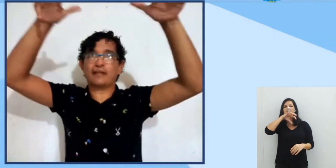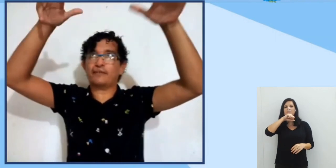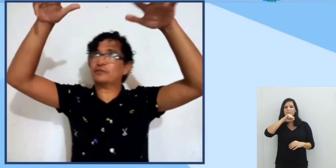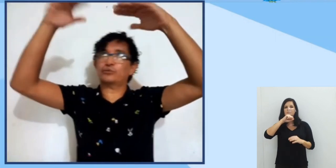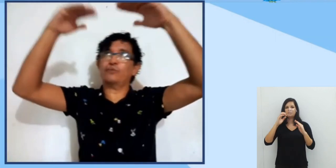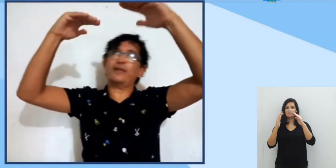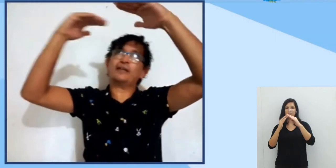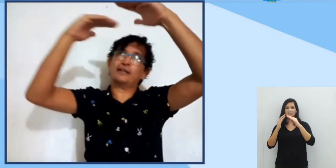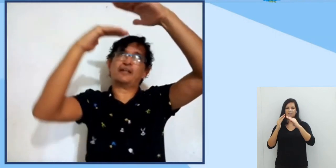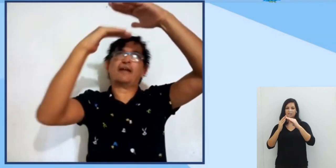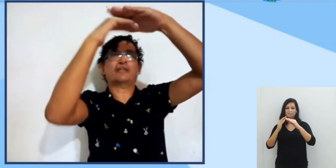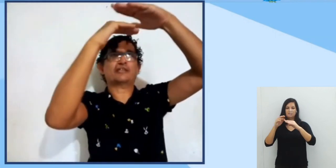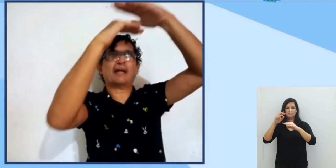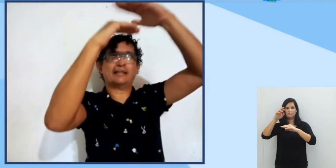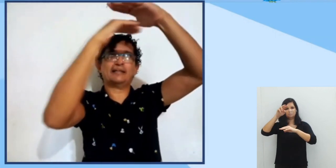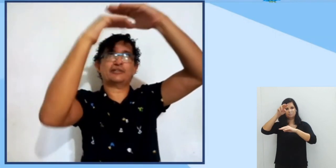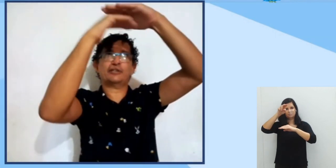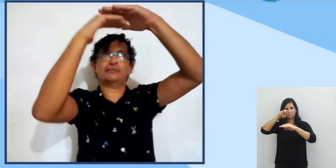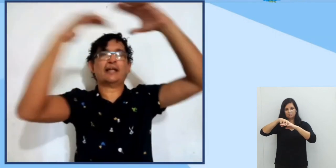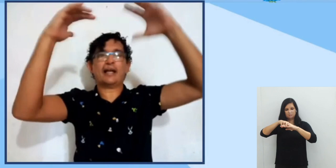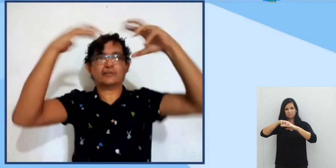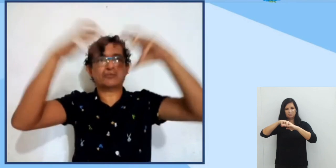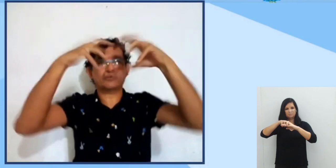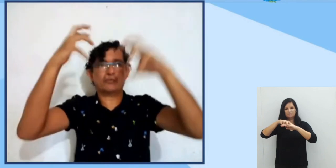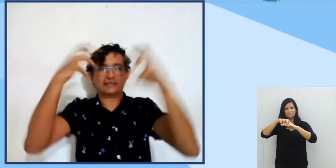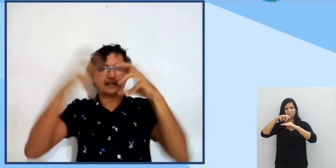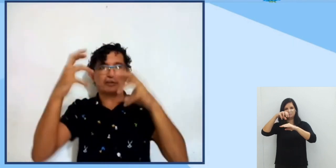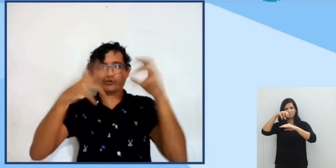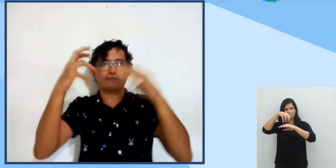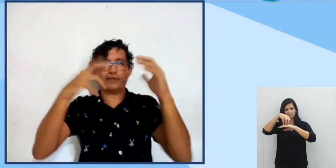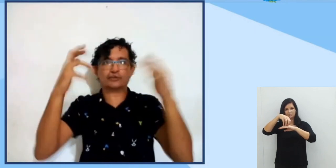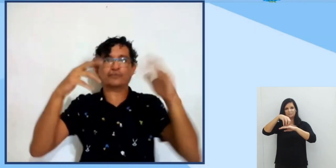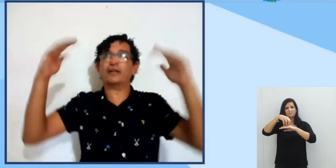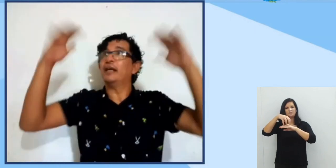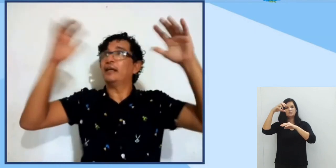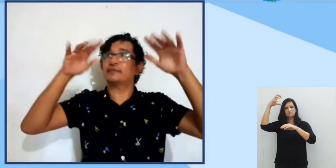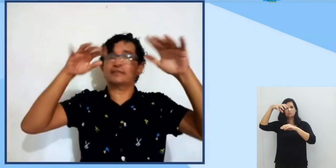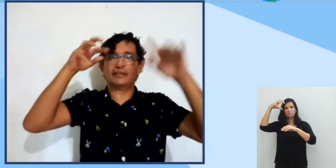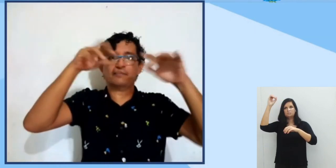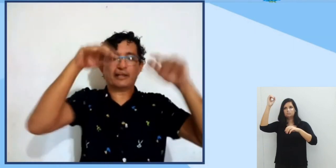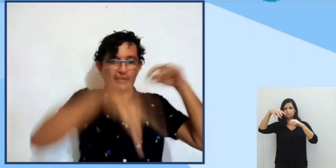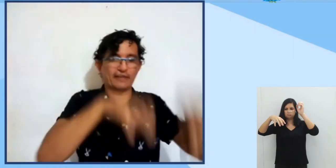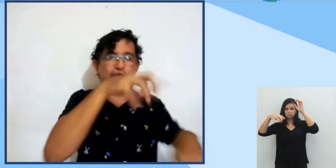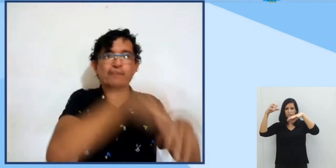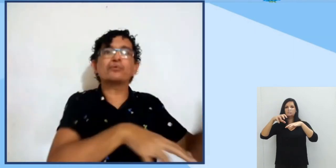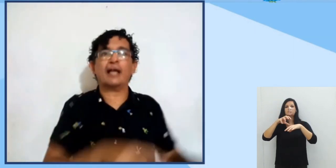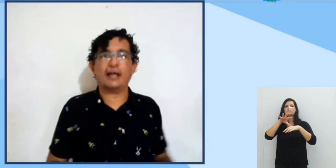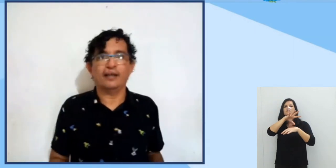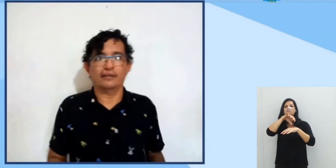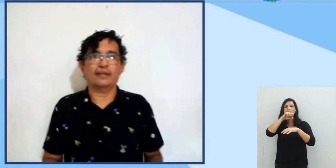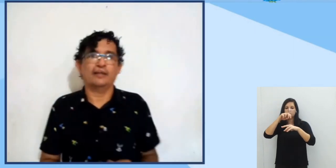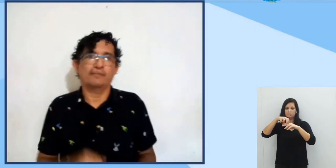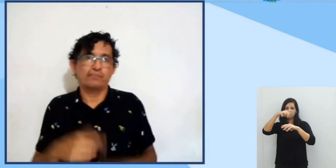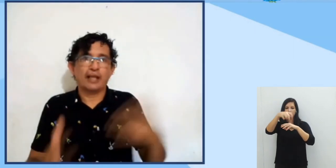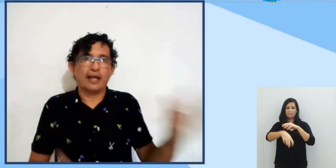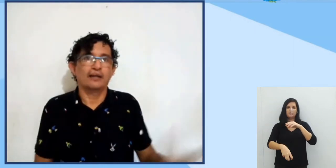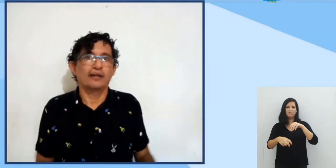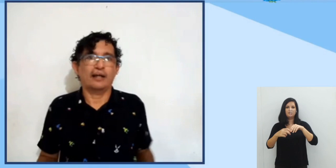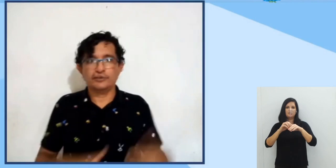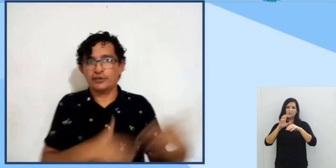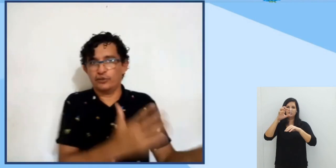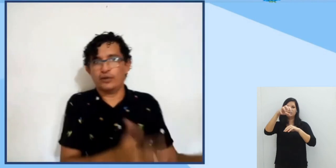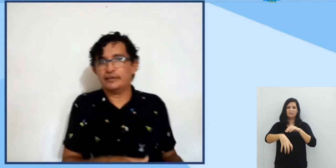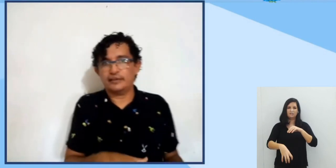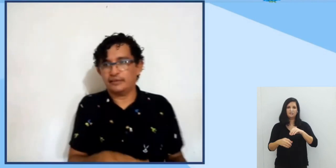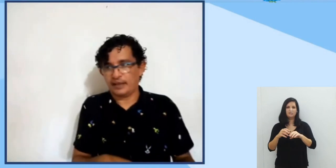quando começava a chover, né, ficavam nas madeiras dentro de casa, e quando começavam a chover, esses animais começavam a pular, né?